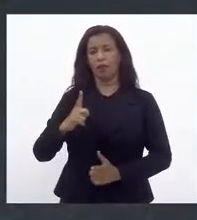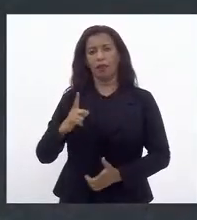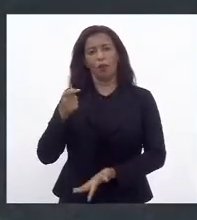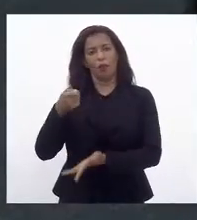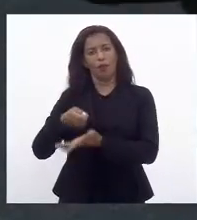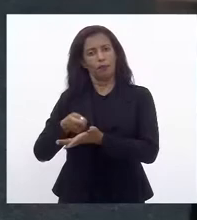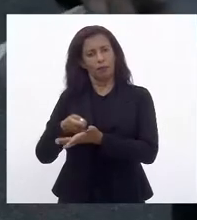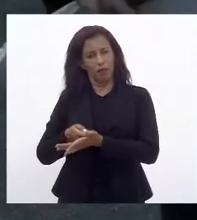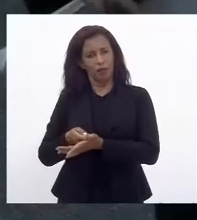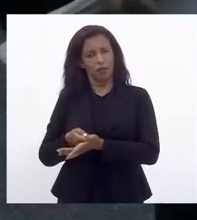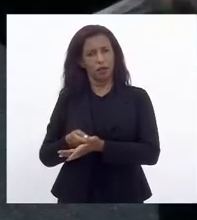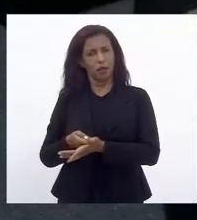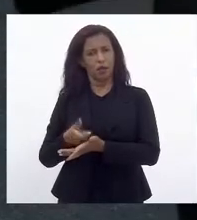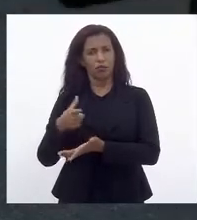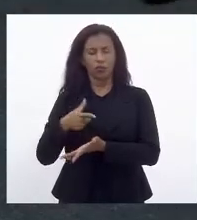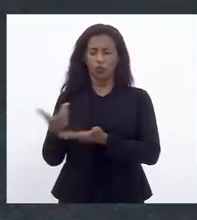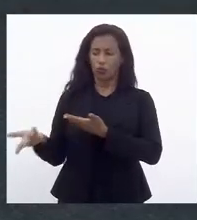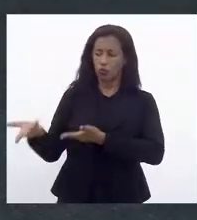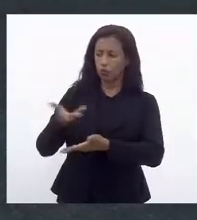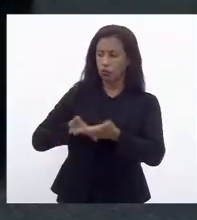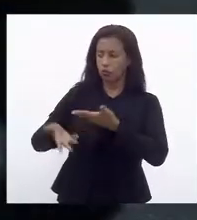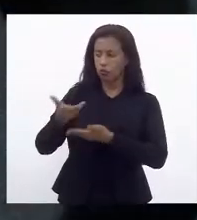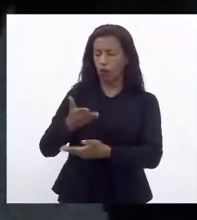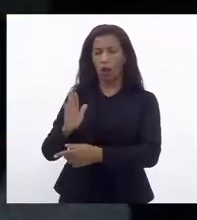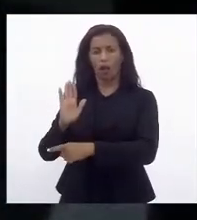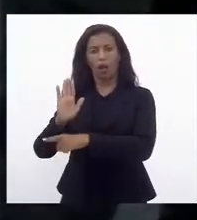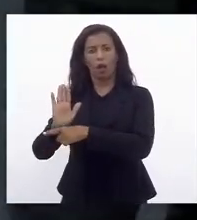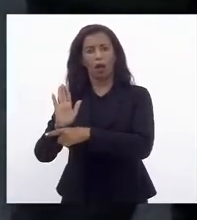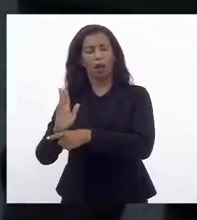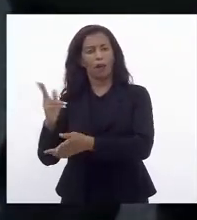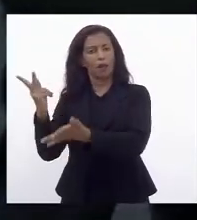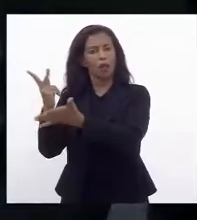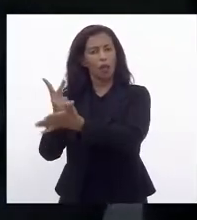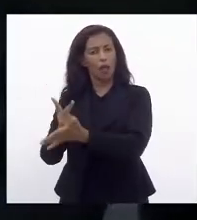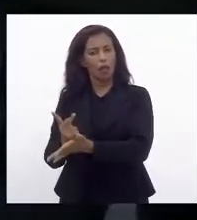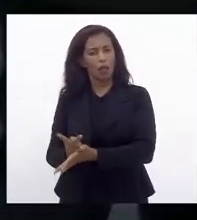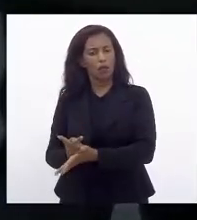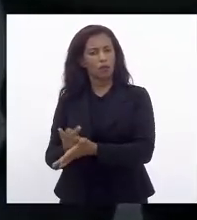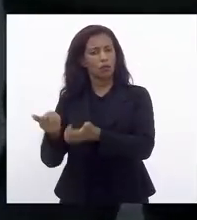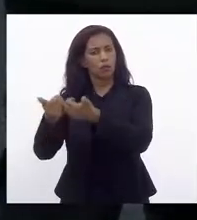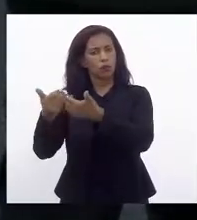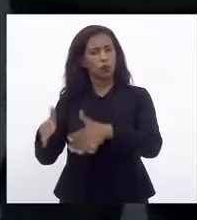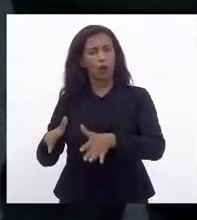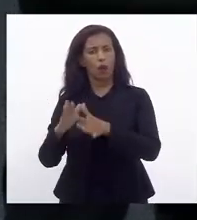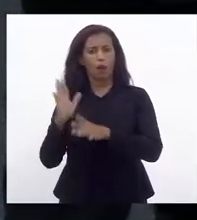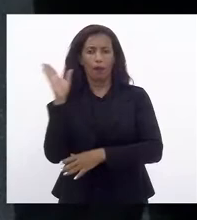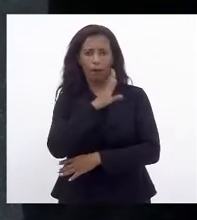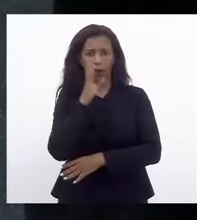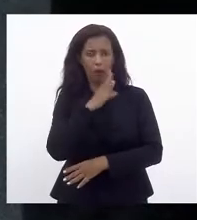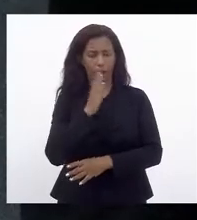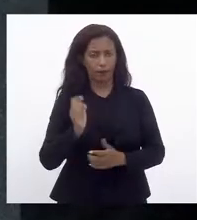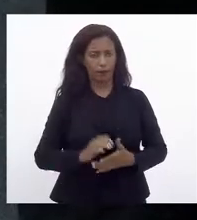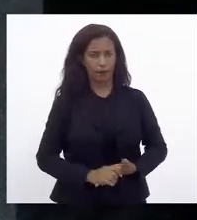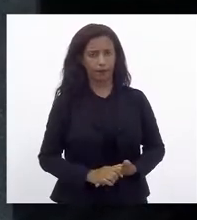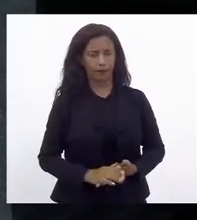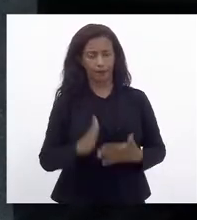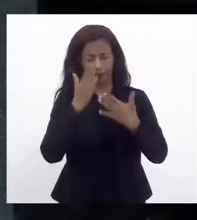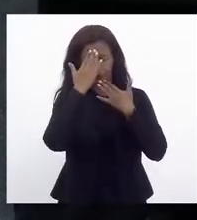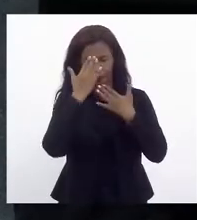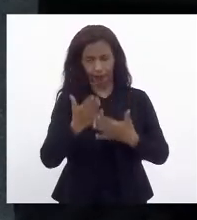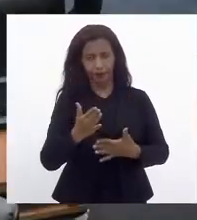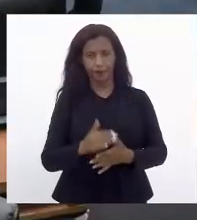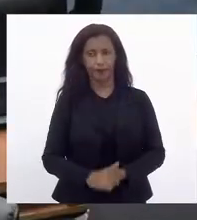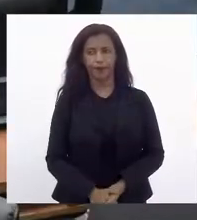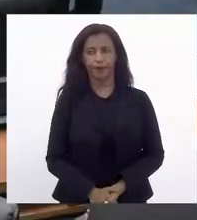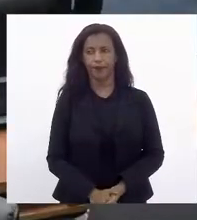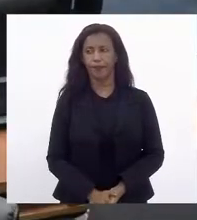e obrigação, colaborar para que essas injustiças sejam desfeitas o mais rápido possível. Muito obrigado, senhor